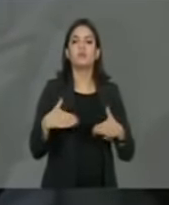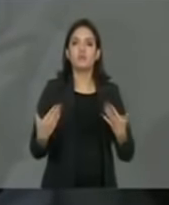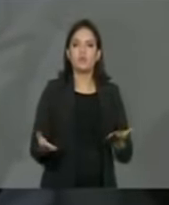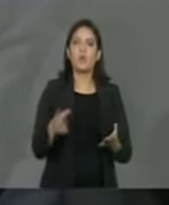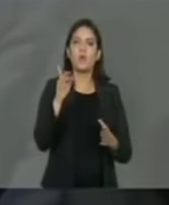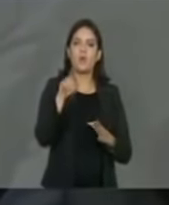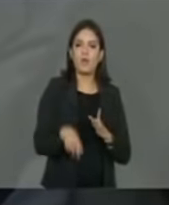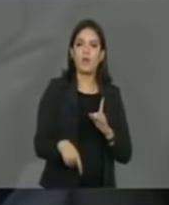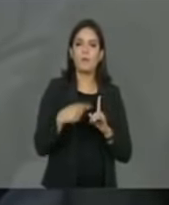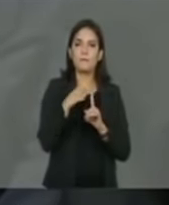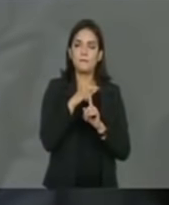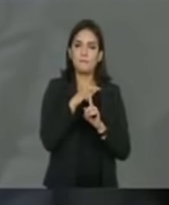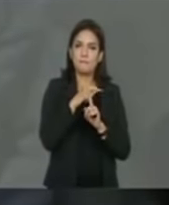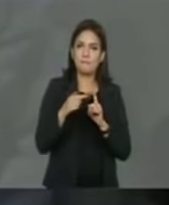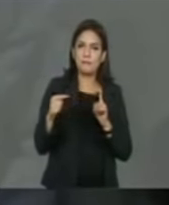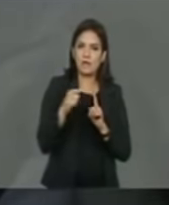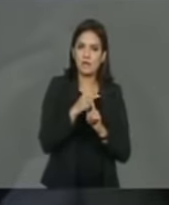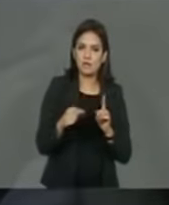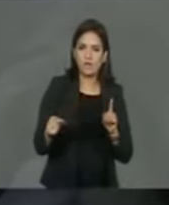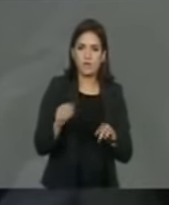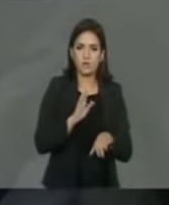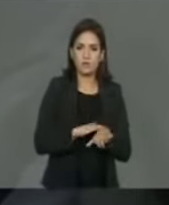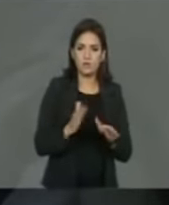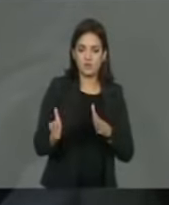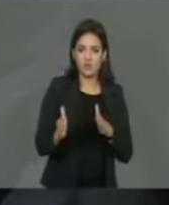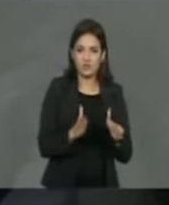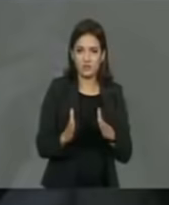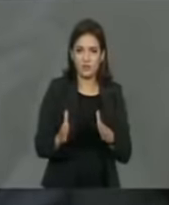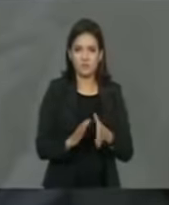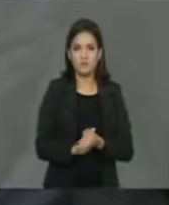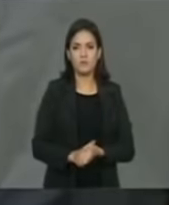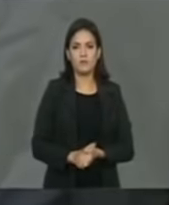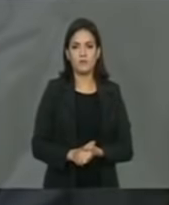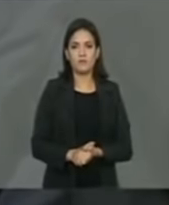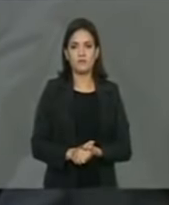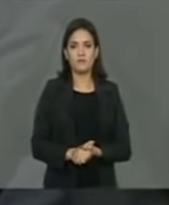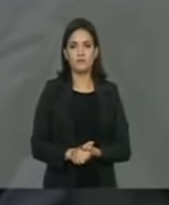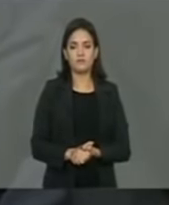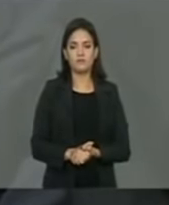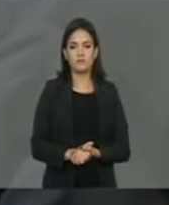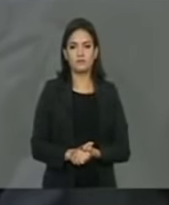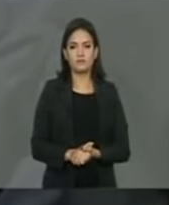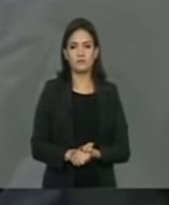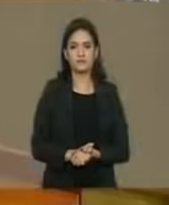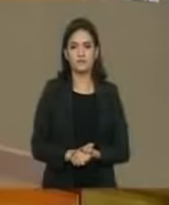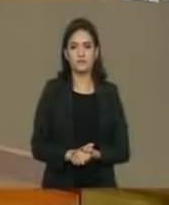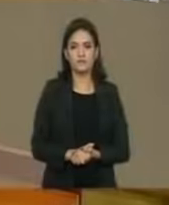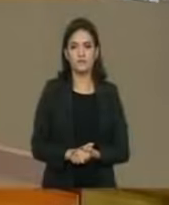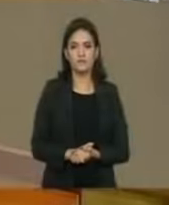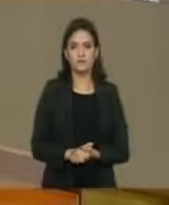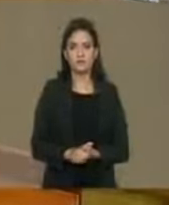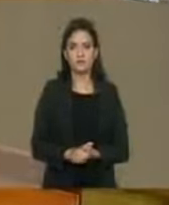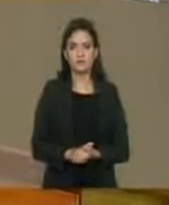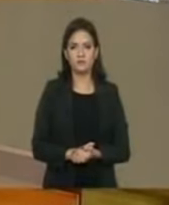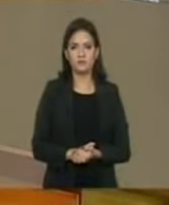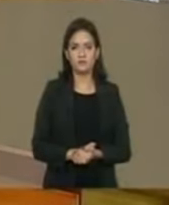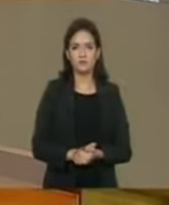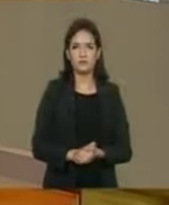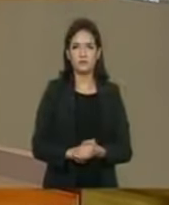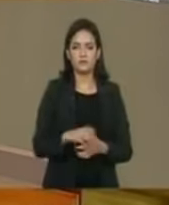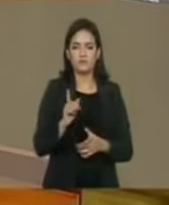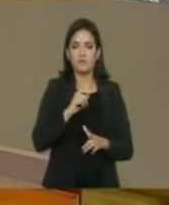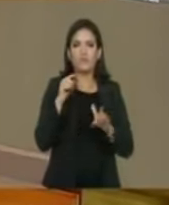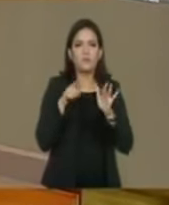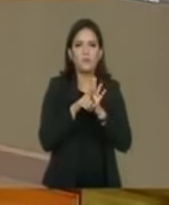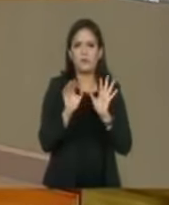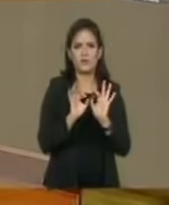o o o lapso temporal da petição inicial só que sobre o pilar neste ponto eu não vou questionar nada aqui cada um